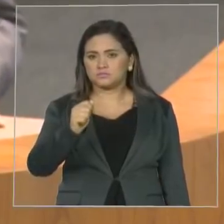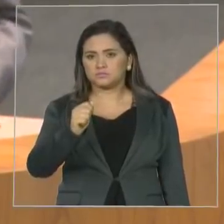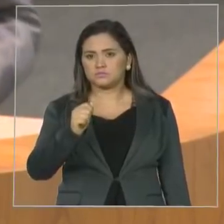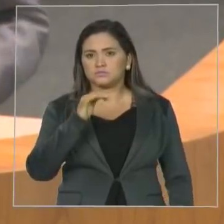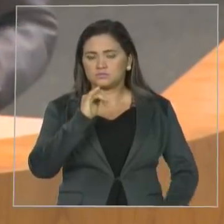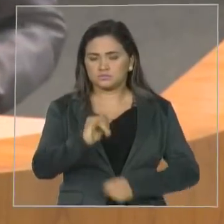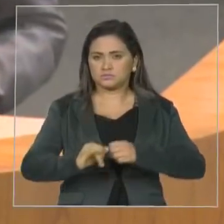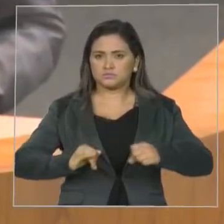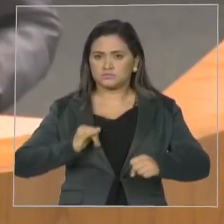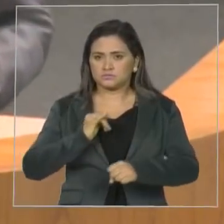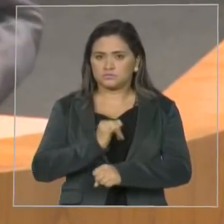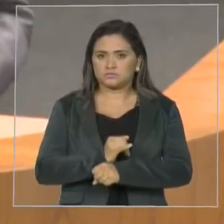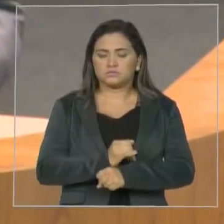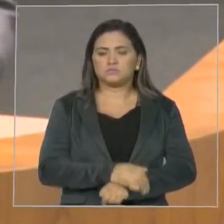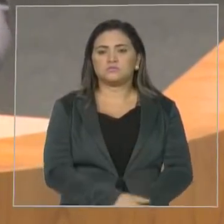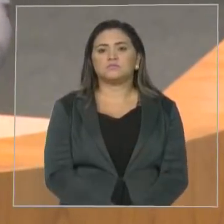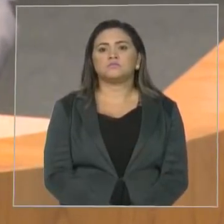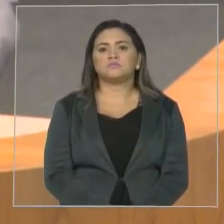internautas,